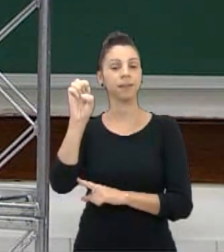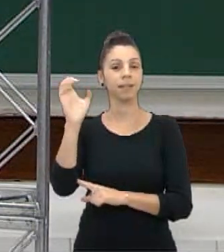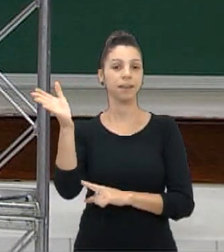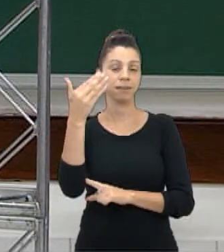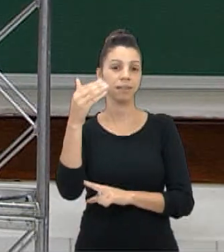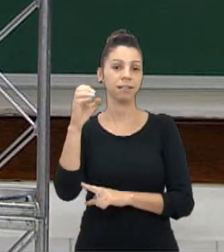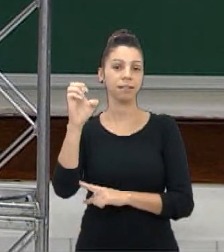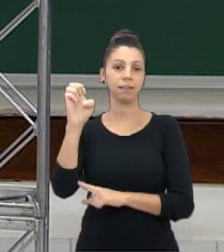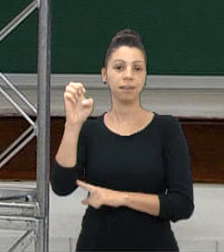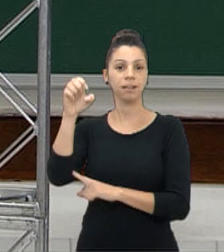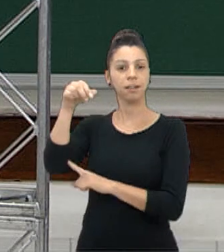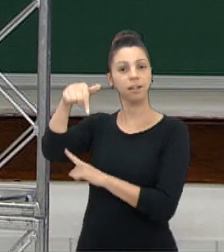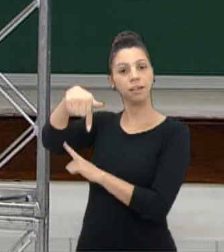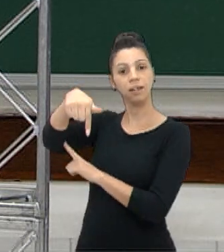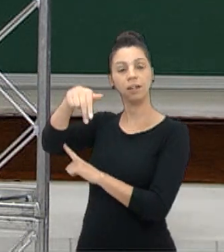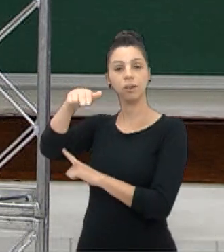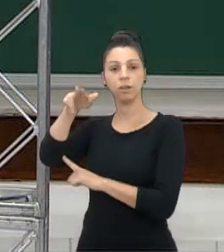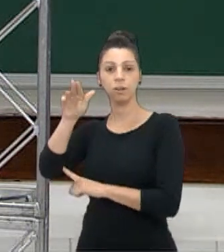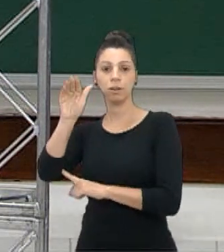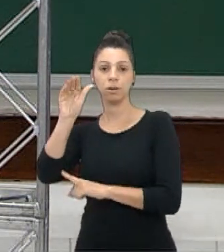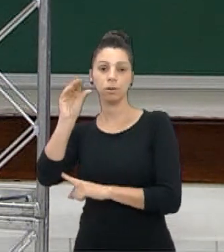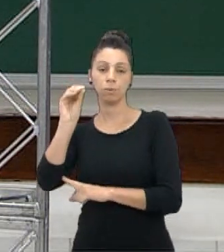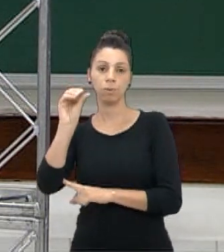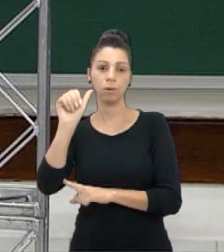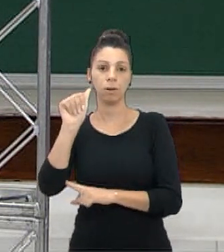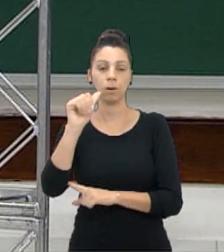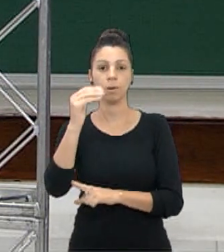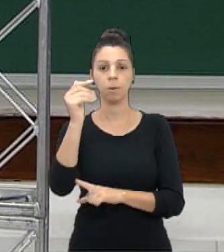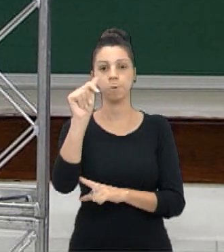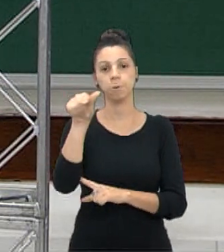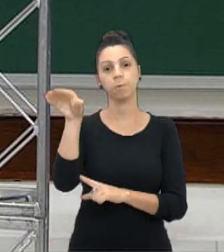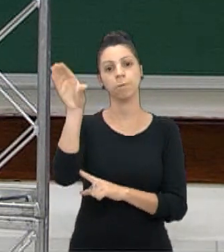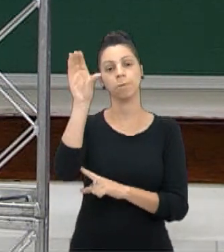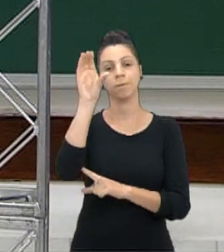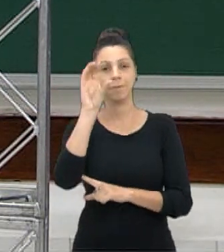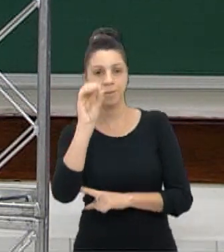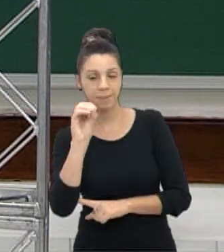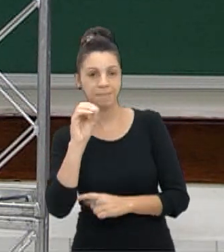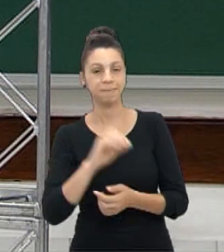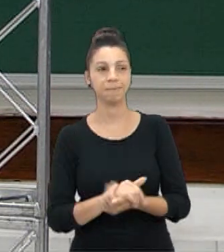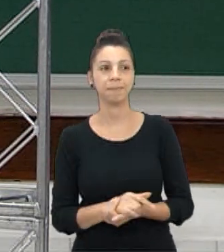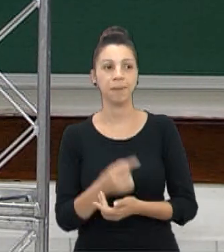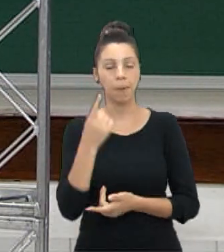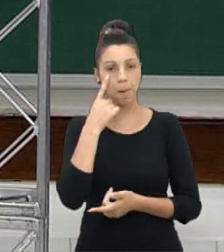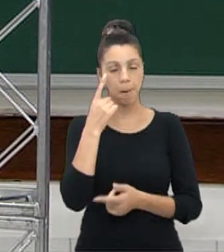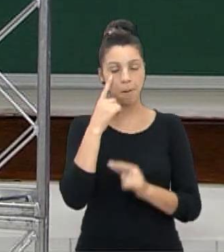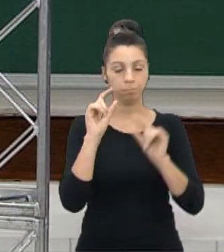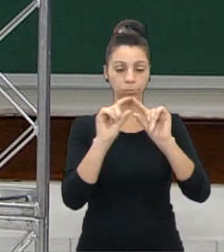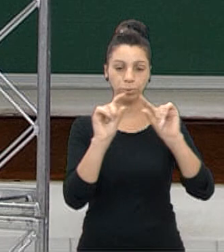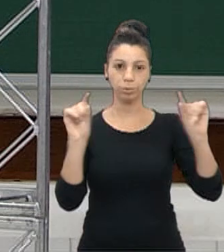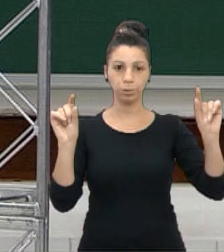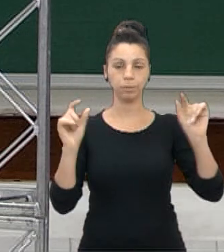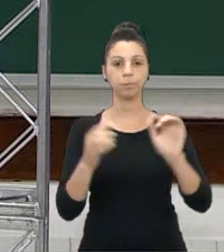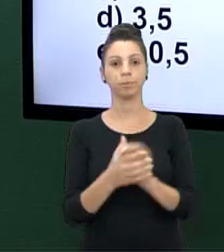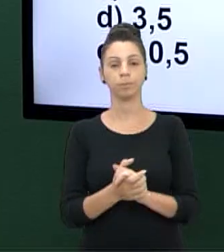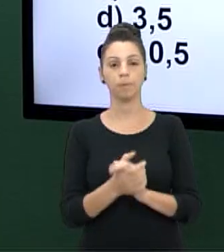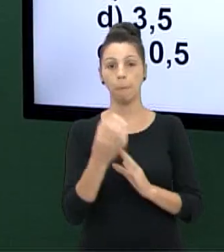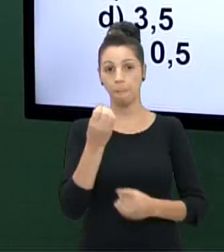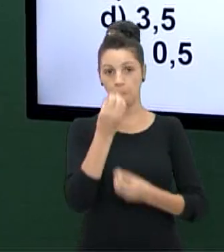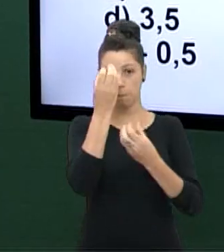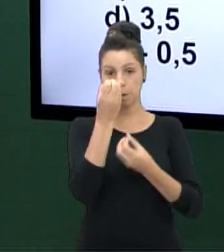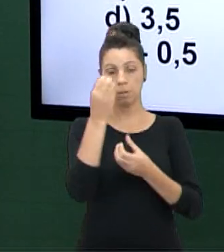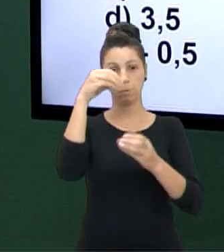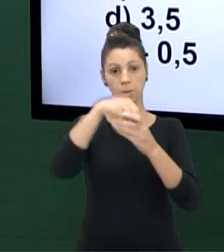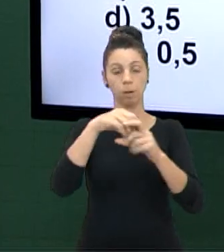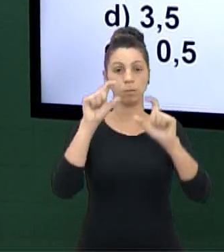Venha comigo. Olhem só. Temos, então, a equação 1 que foi dada no enunciado, ok? Vamos lá.